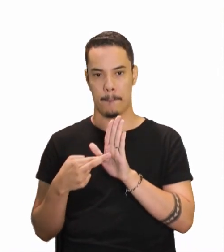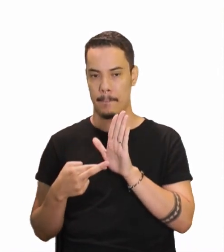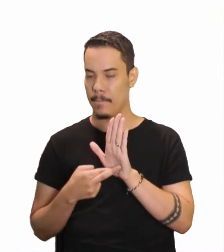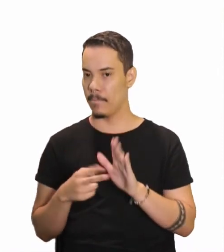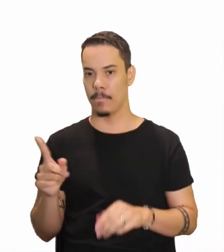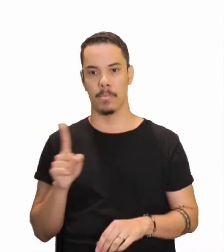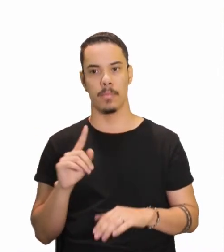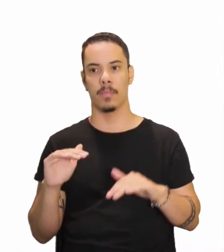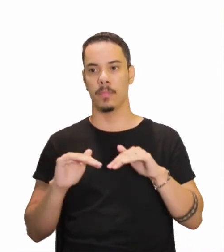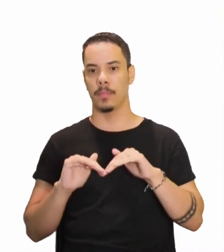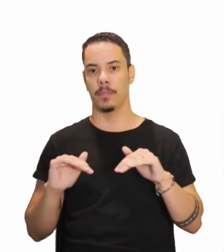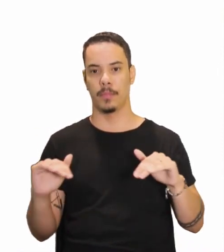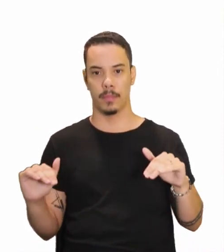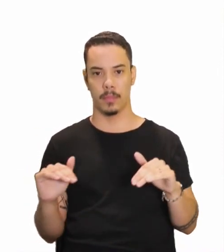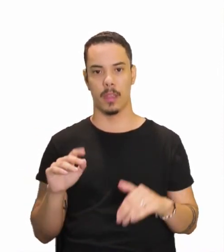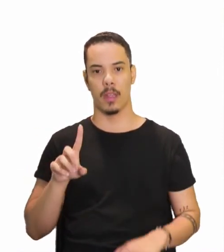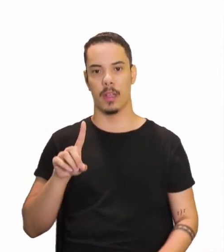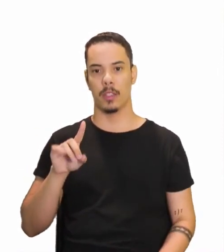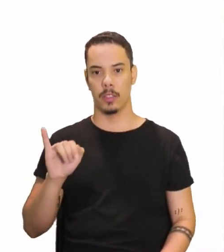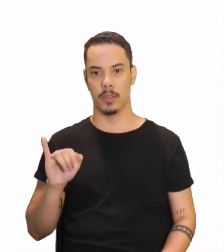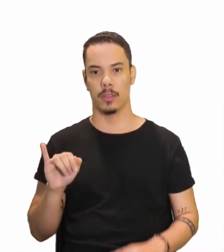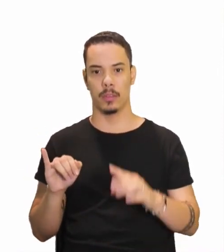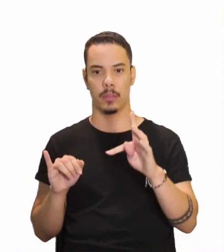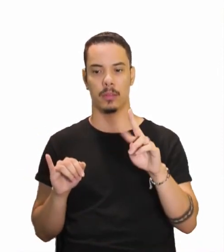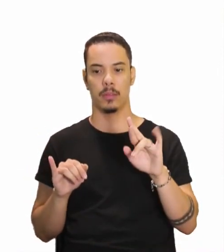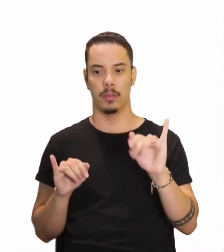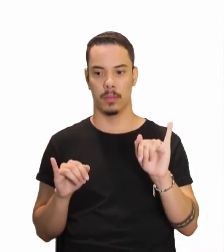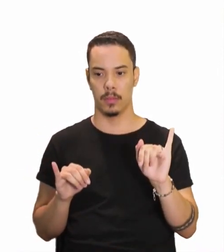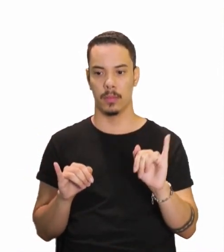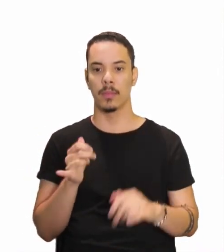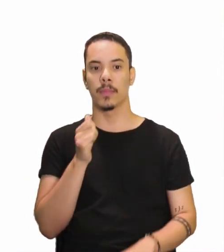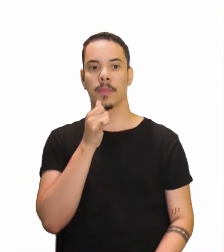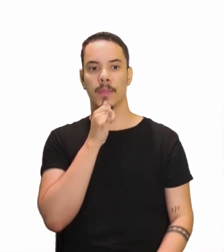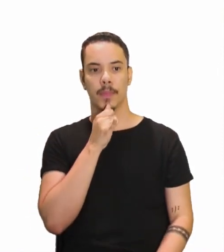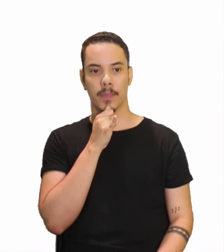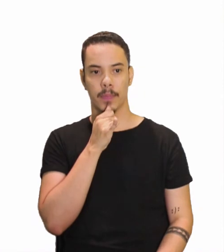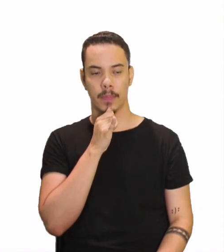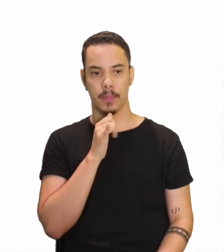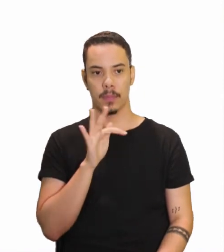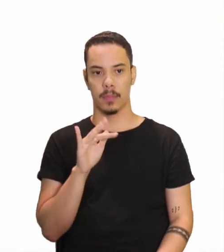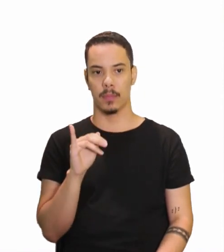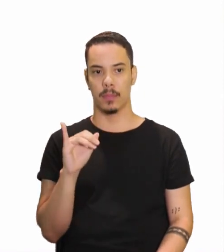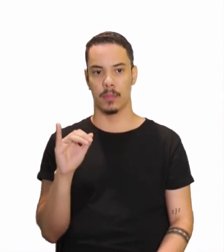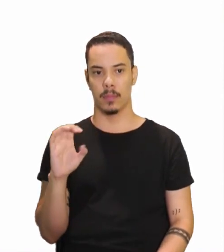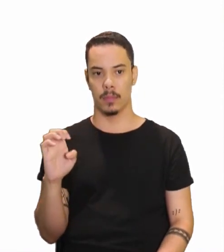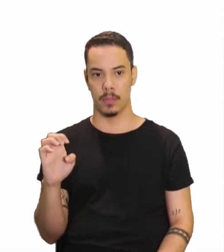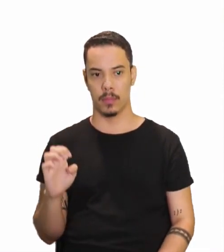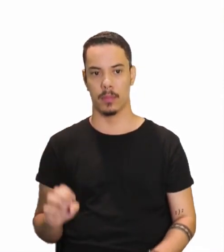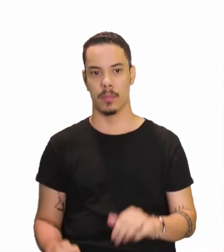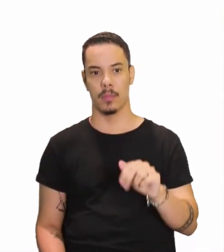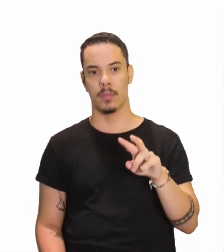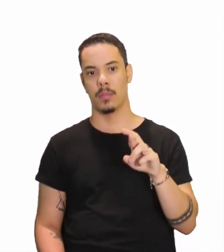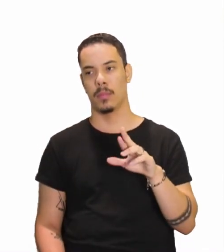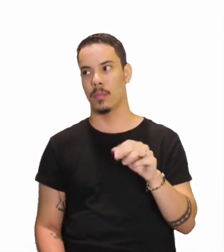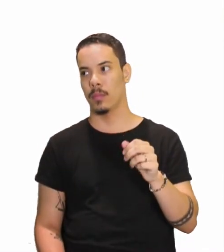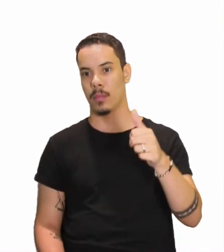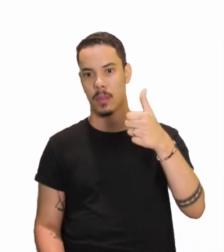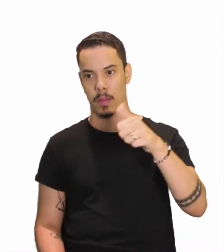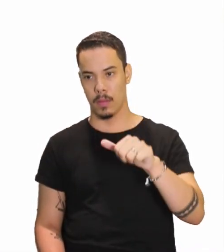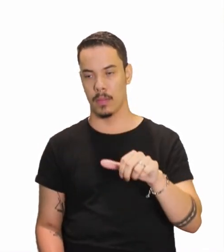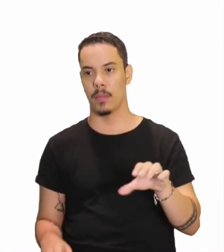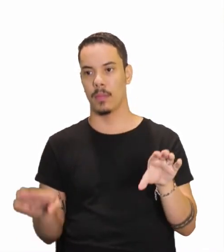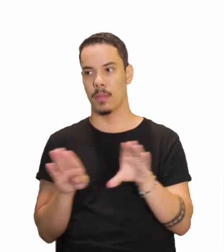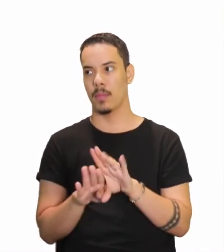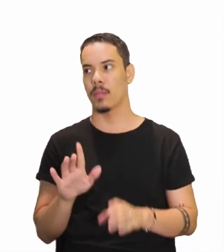se separam os ditongos e tritongos, tá certo? Como por exemplo aí, ó, foi-se e averiguou. Também